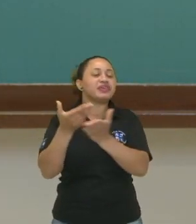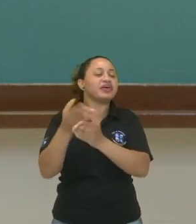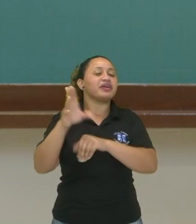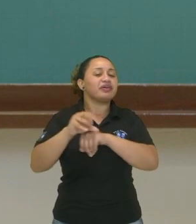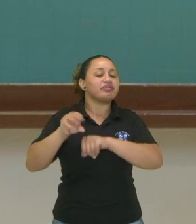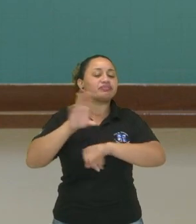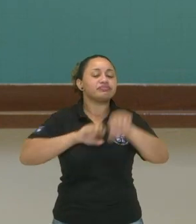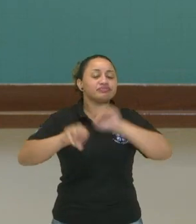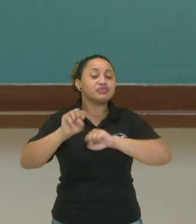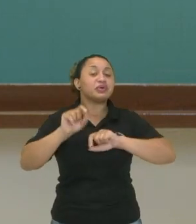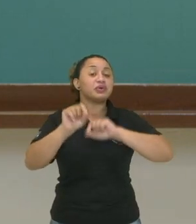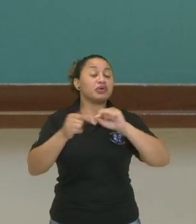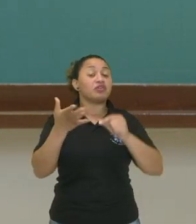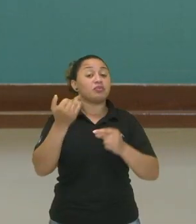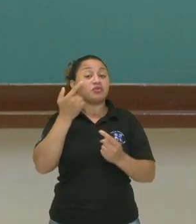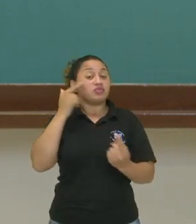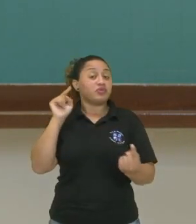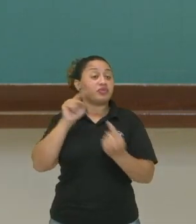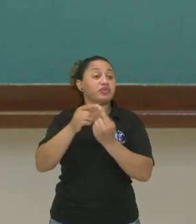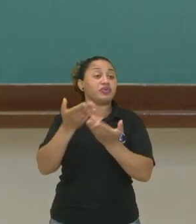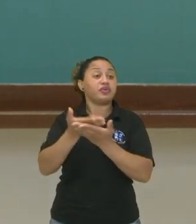apresentar para vocês o objetivo de nossa aula.